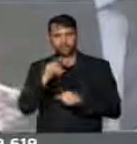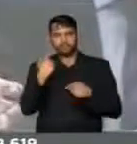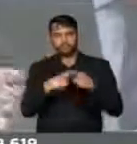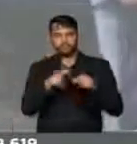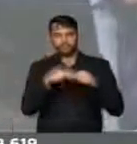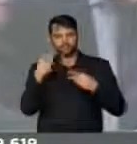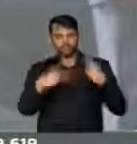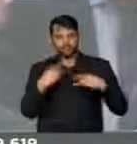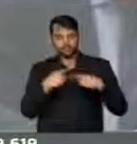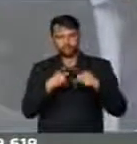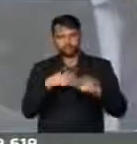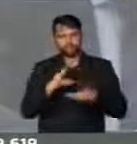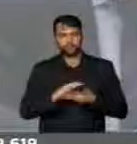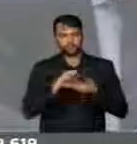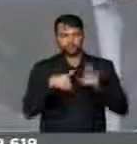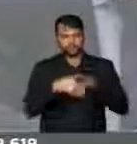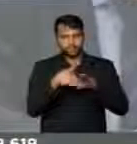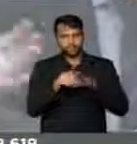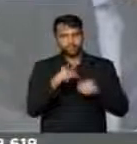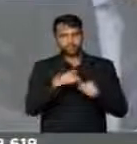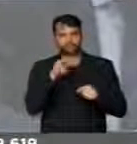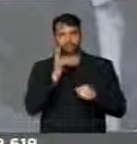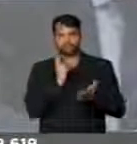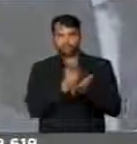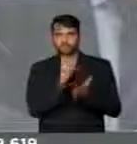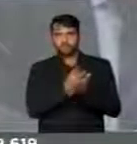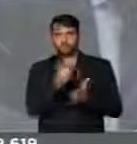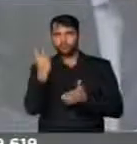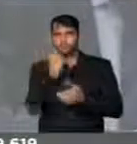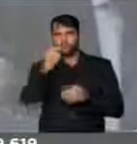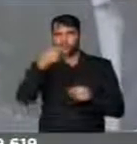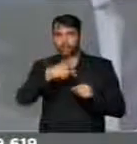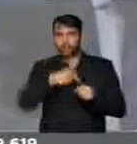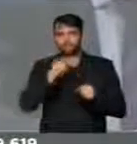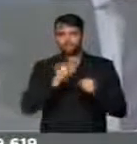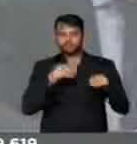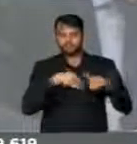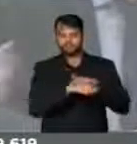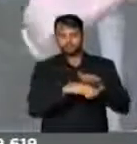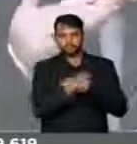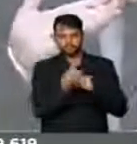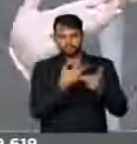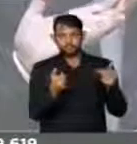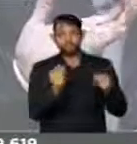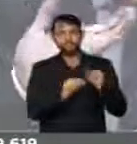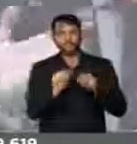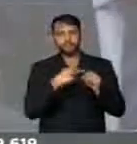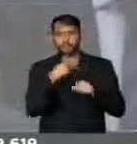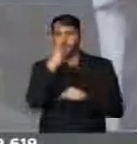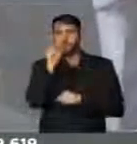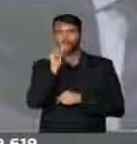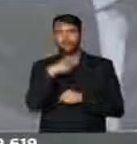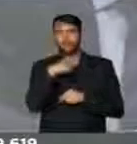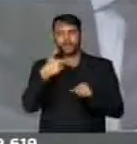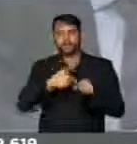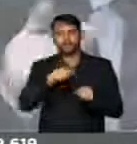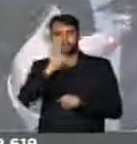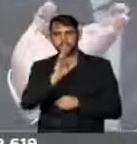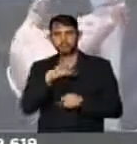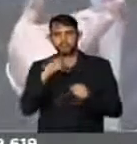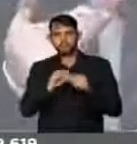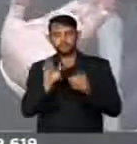questões políticas e o conselho da Petrobras queria manter o preço da gasolina para fazer caixa pela empresa, que parece que a gasolina no Brasil